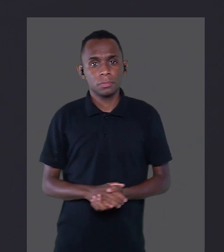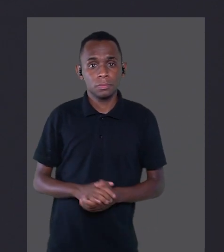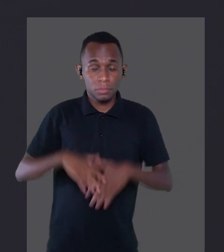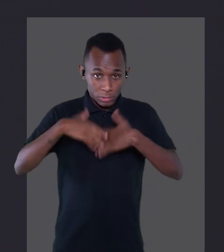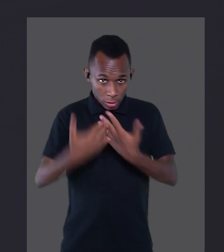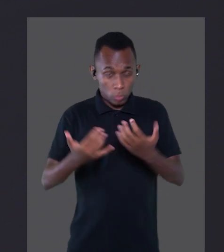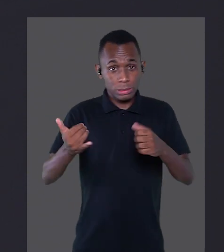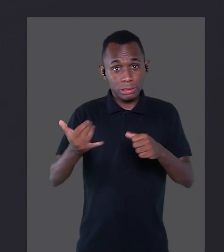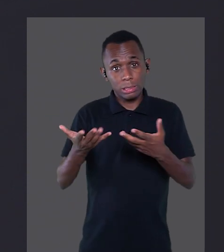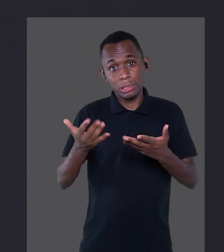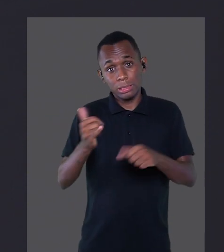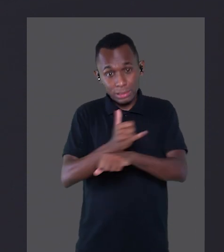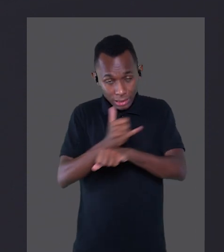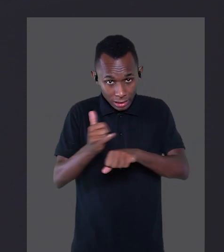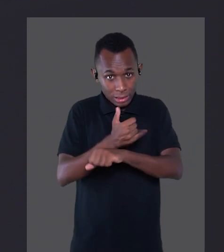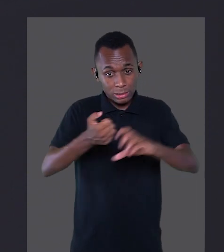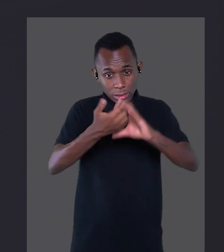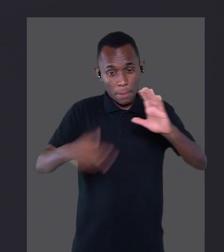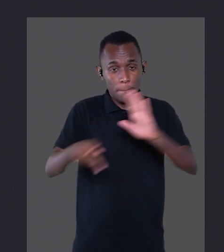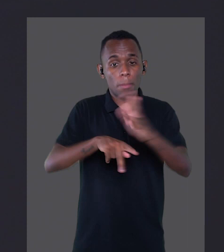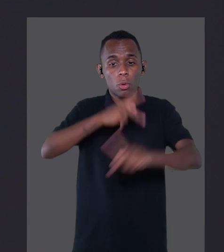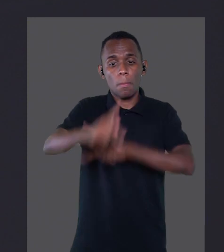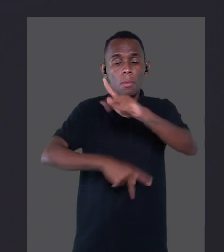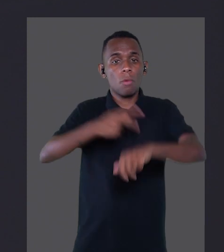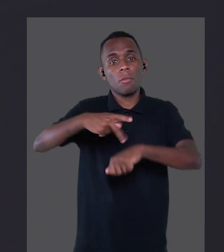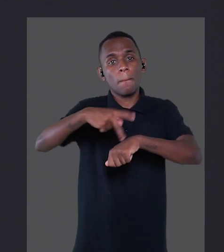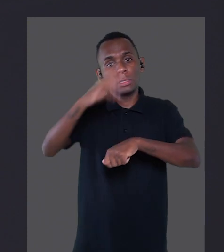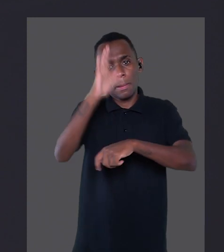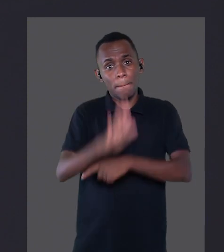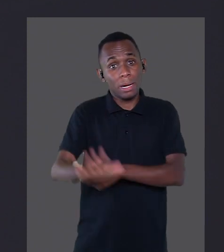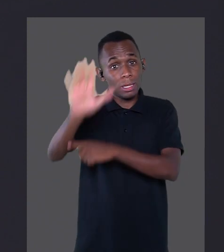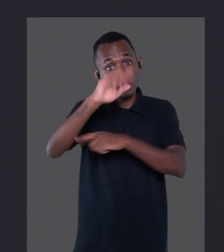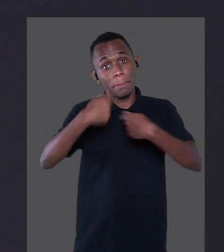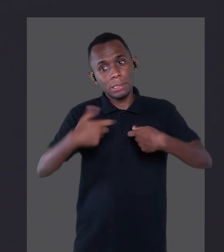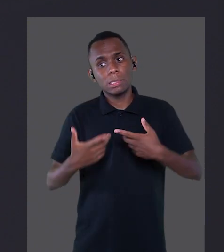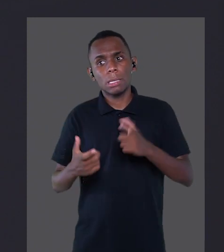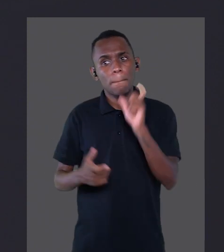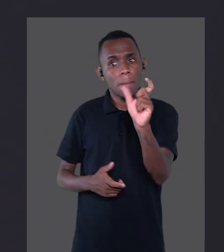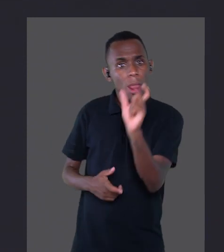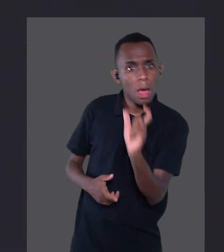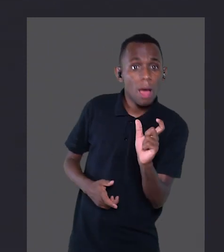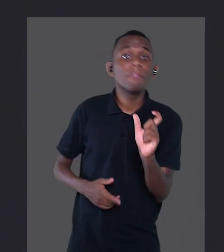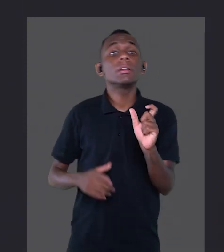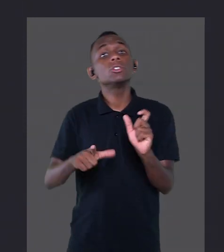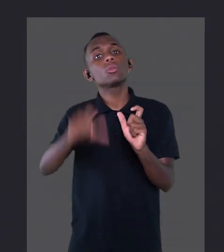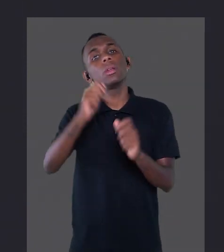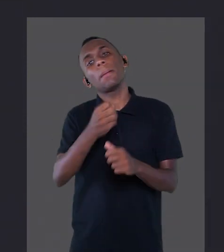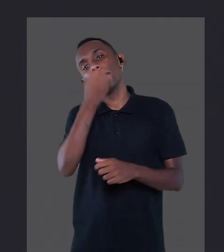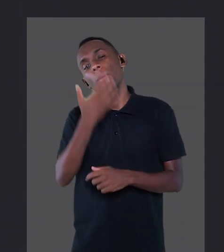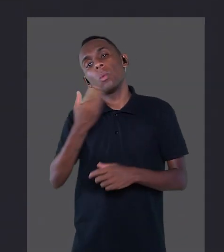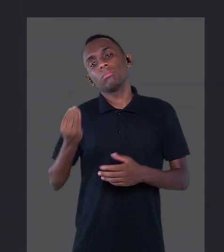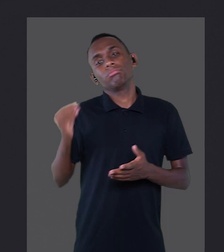Esse formato da canção popular brasileira é um formato que exige um certo tipo de palavra. Tem palavra que não cabe ali.